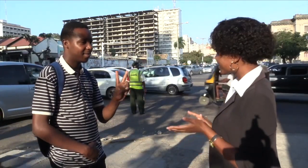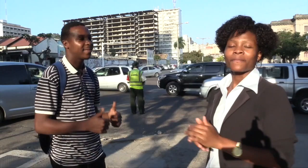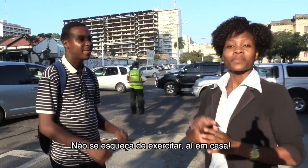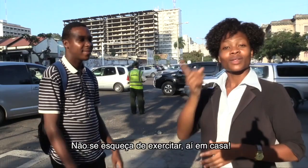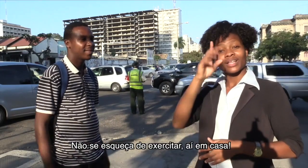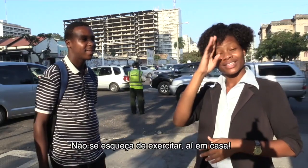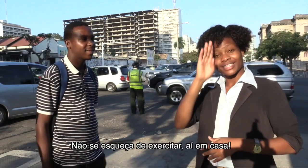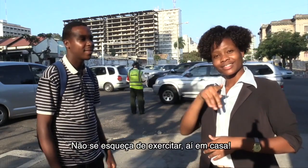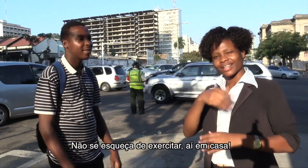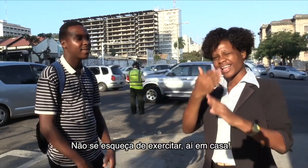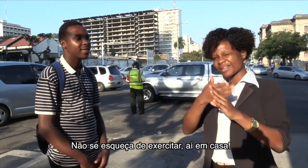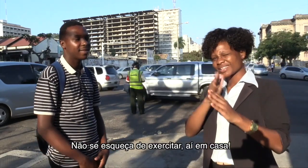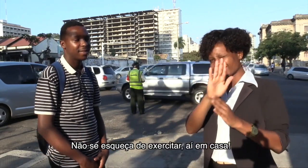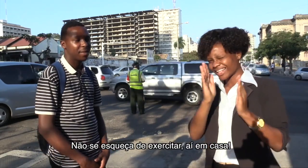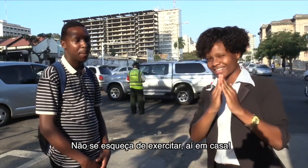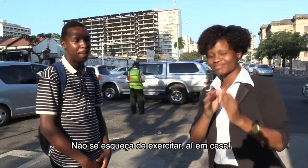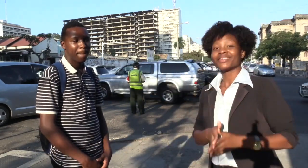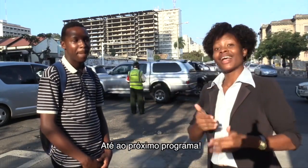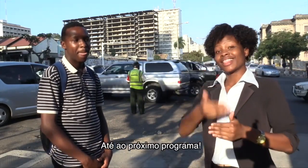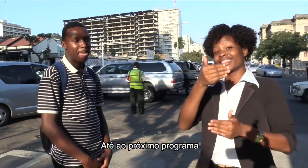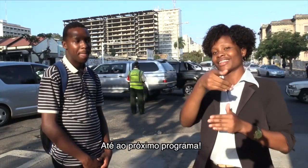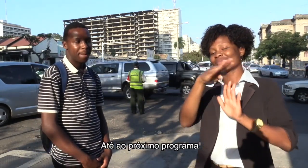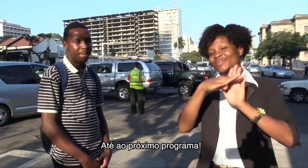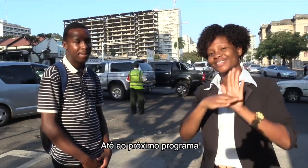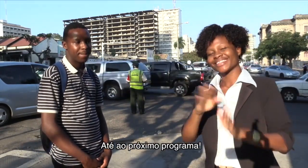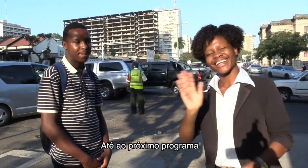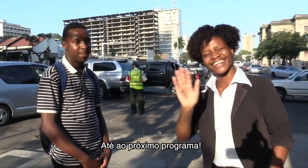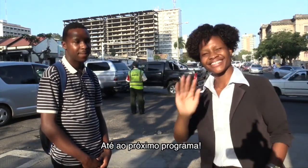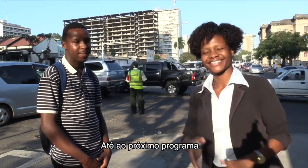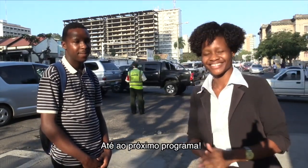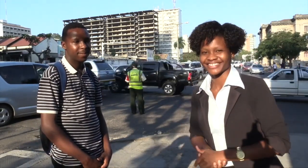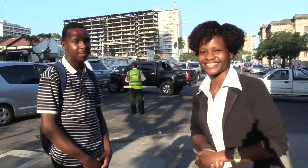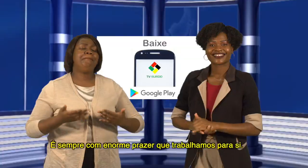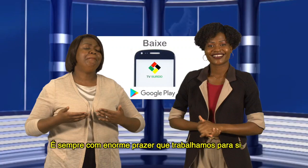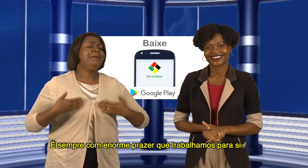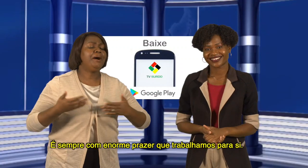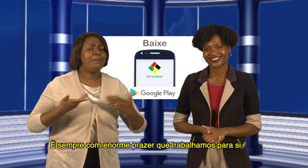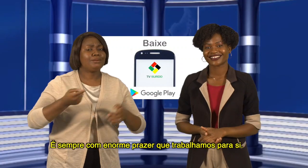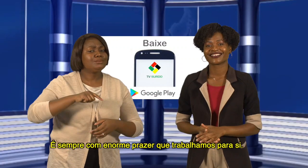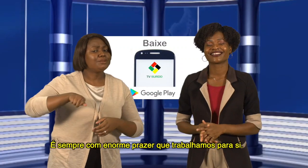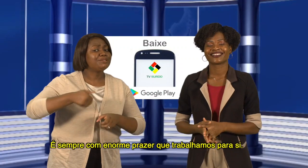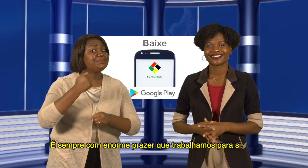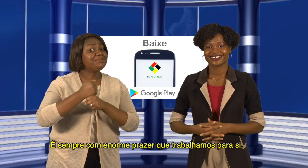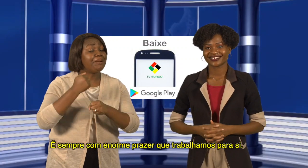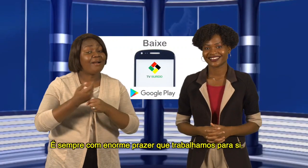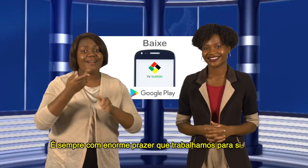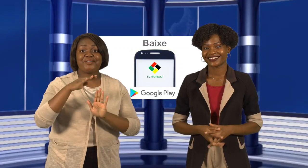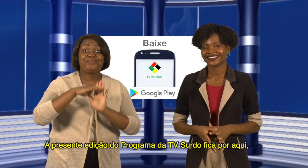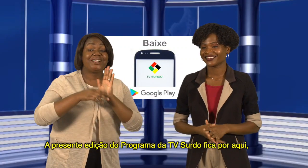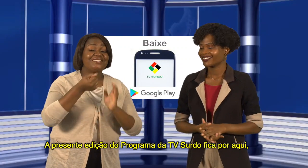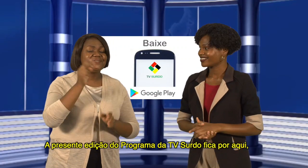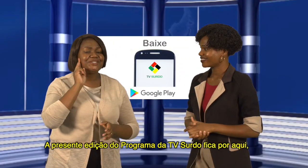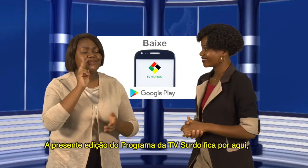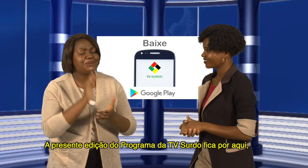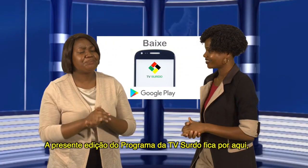Não se esqueça de exercitar aí em casa. Até ao próximo programa. É com enorme prazer que trabalhamos para si. A